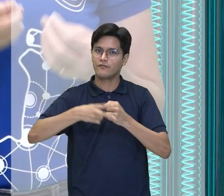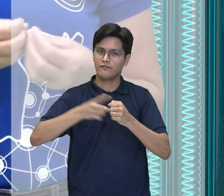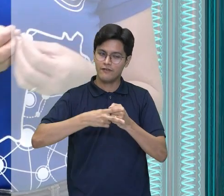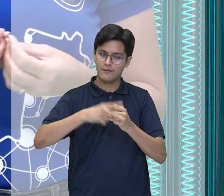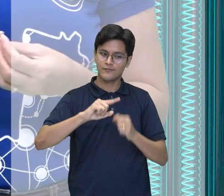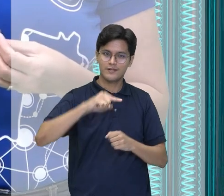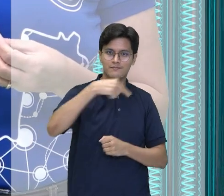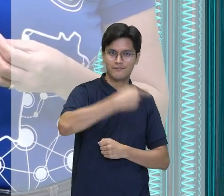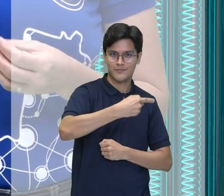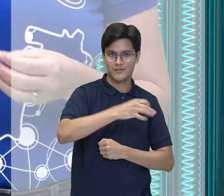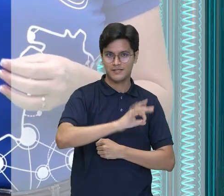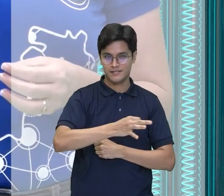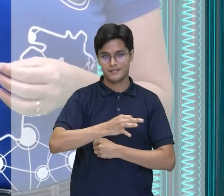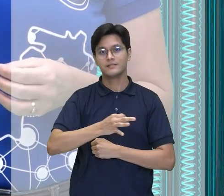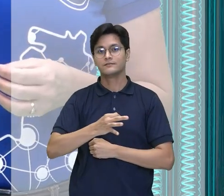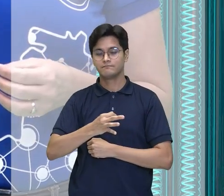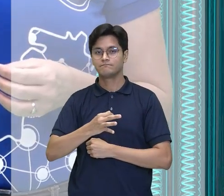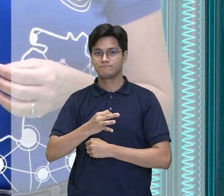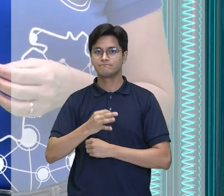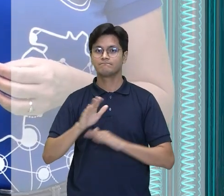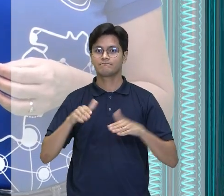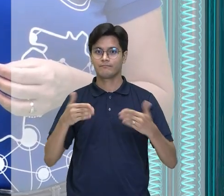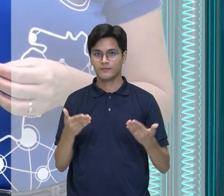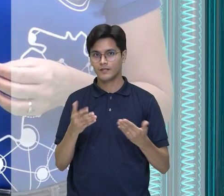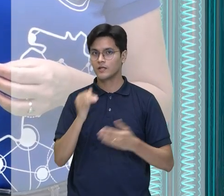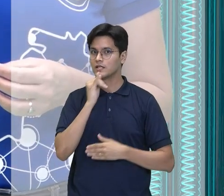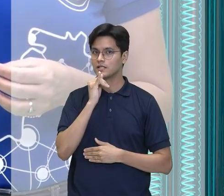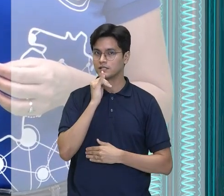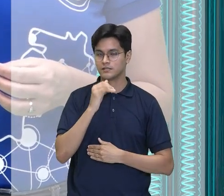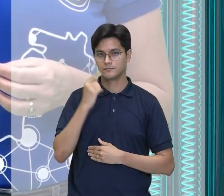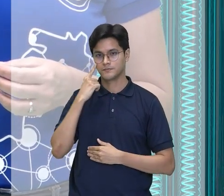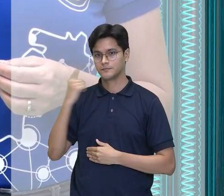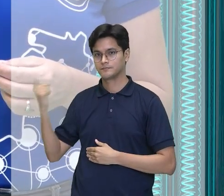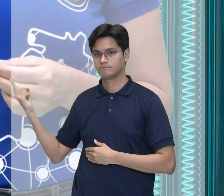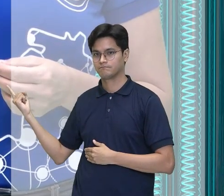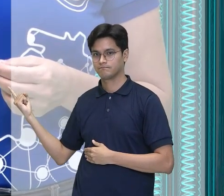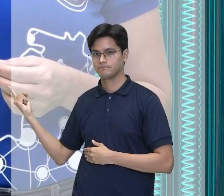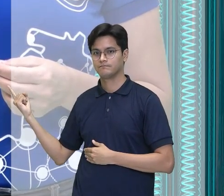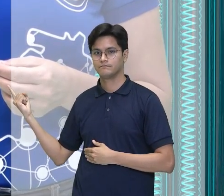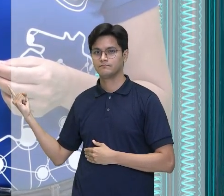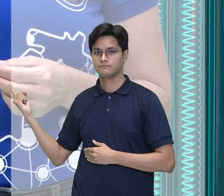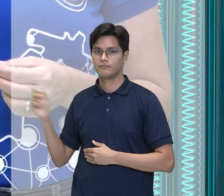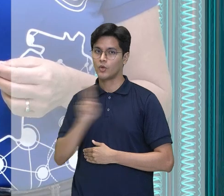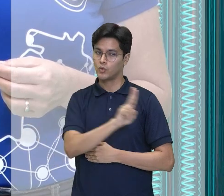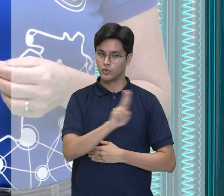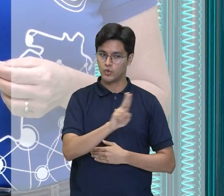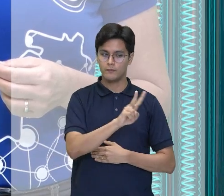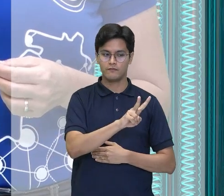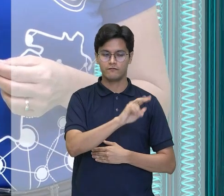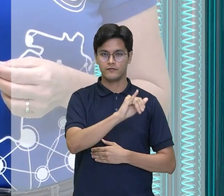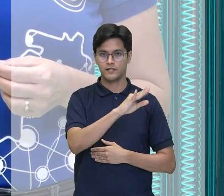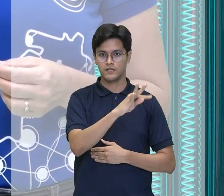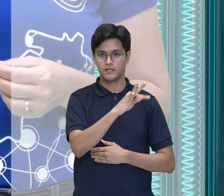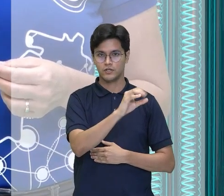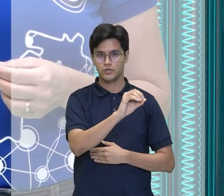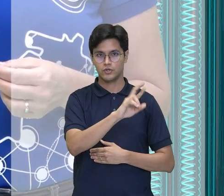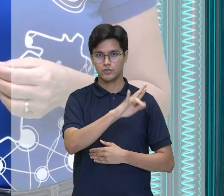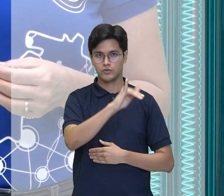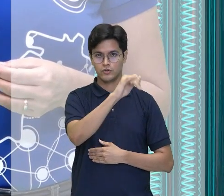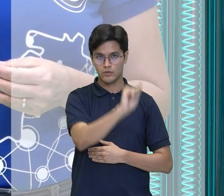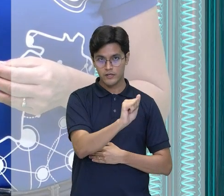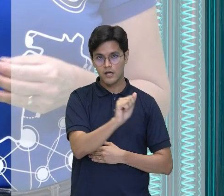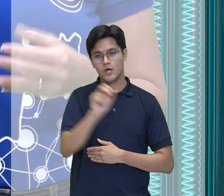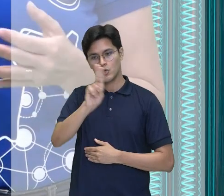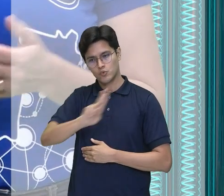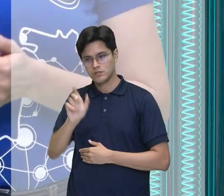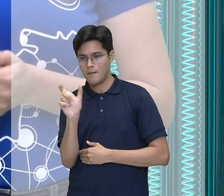com função de objeto. Então, estou colocando aqui a substituição do nome Victoria por um object